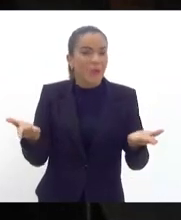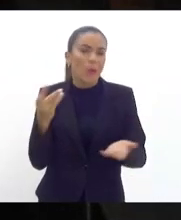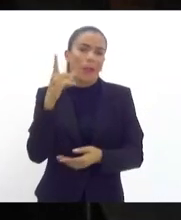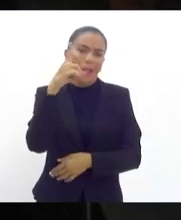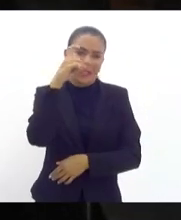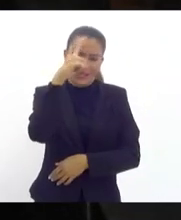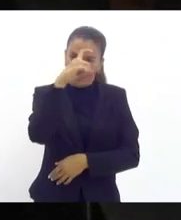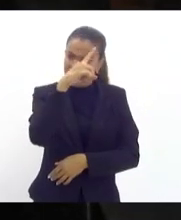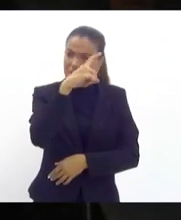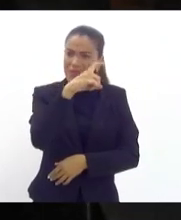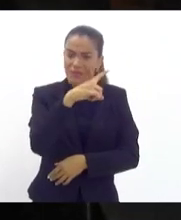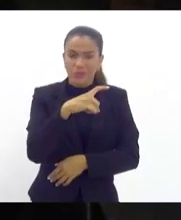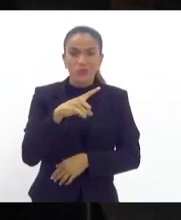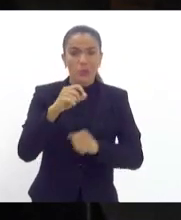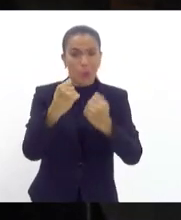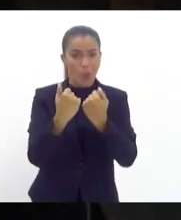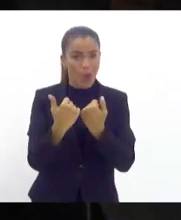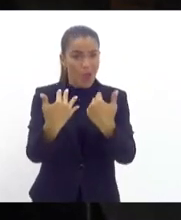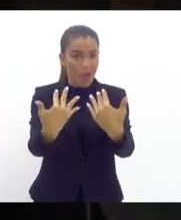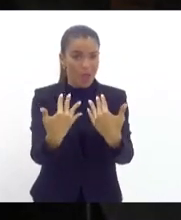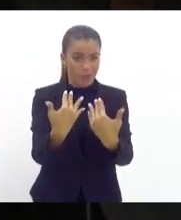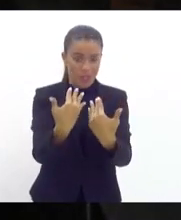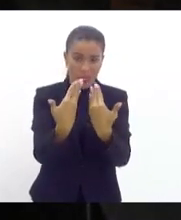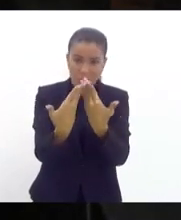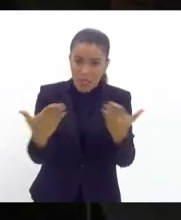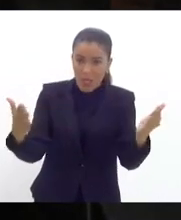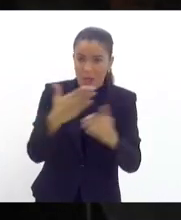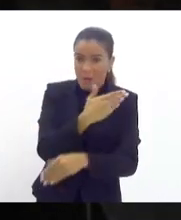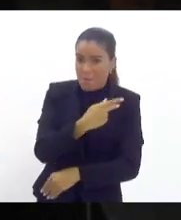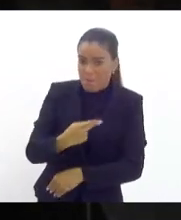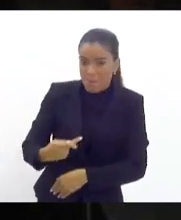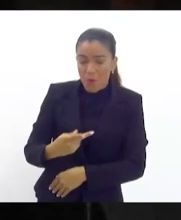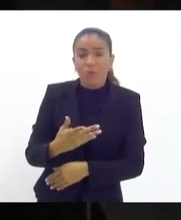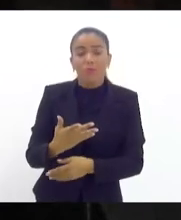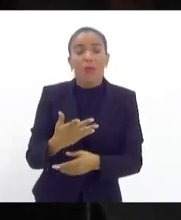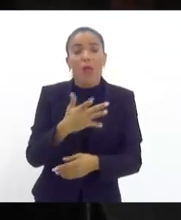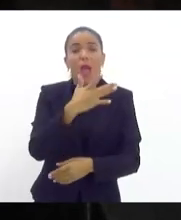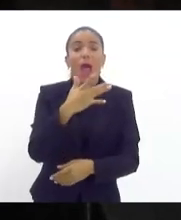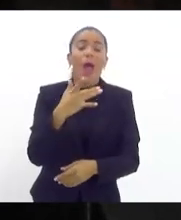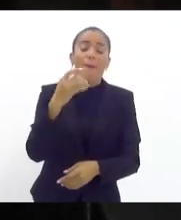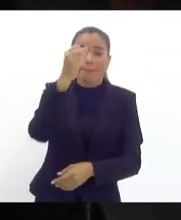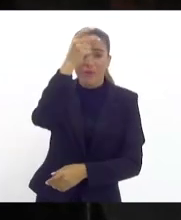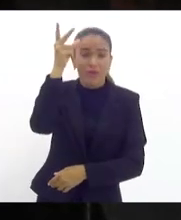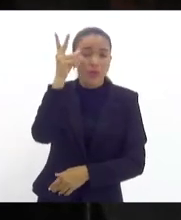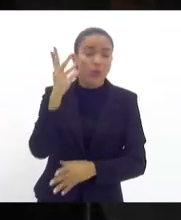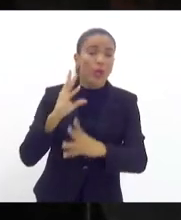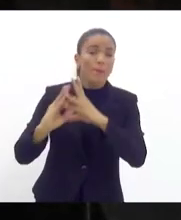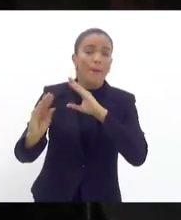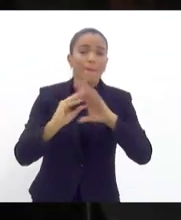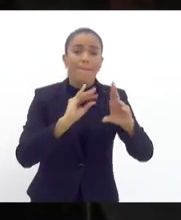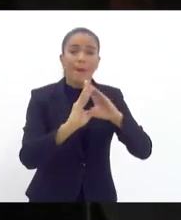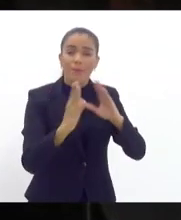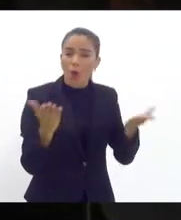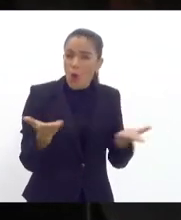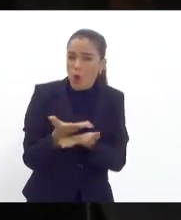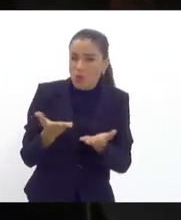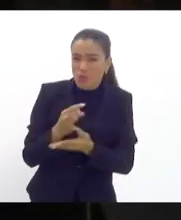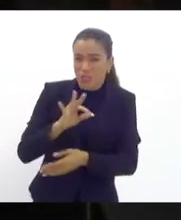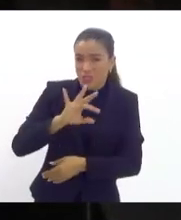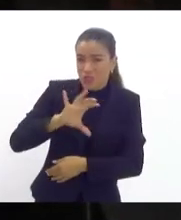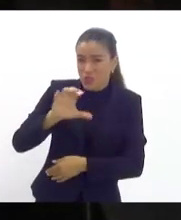difícil uma audiência como essa onde a prefeitura se esquiva e eu venho falar aqui da nossa Tijuca por exemplo